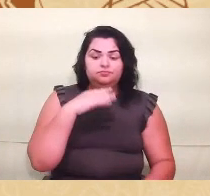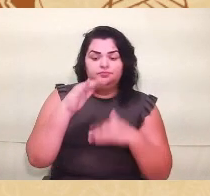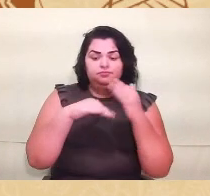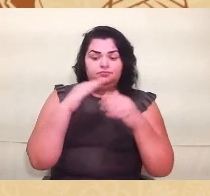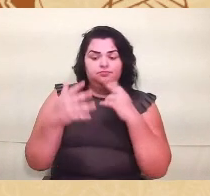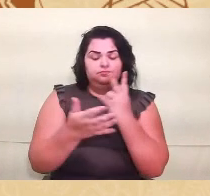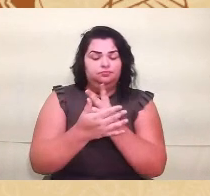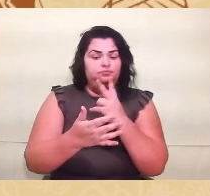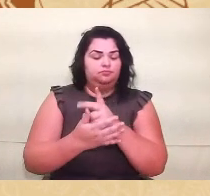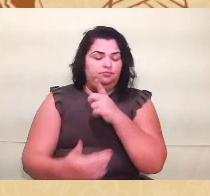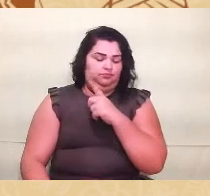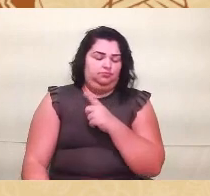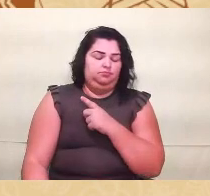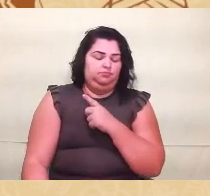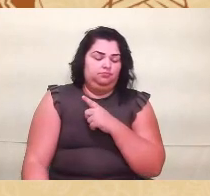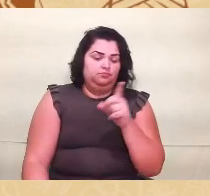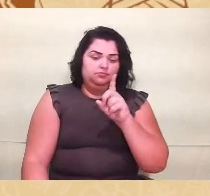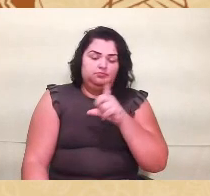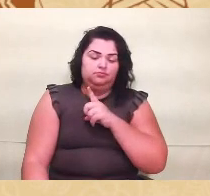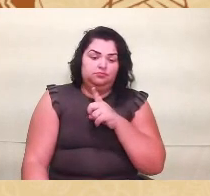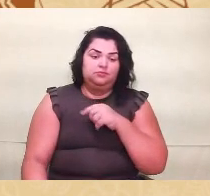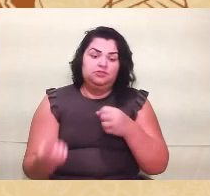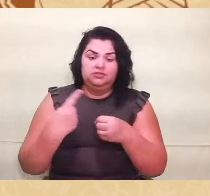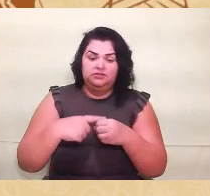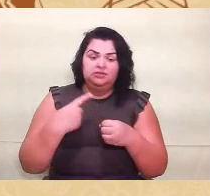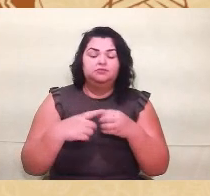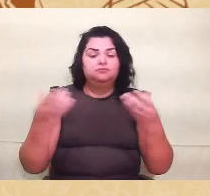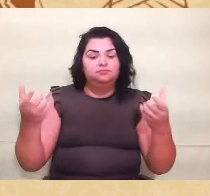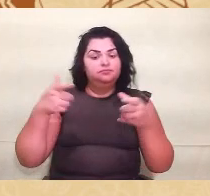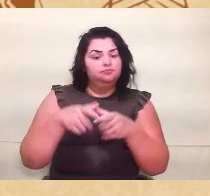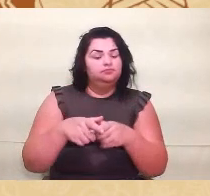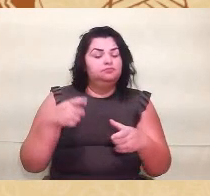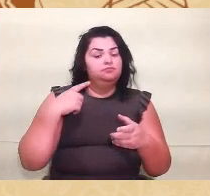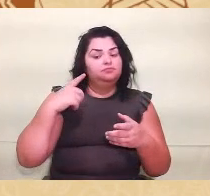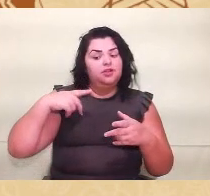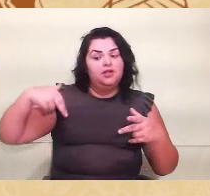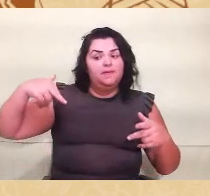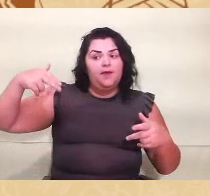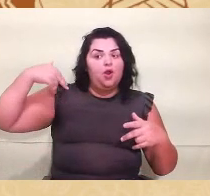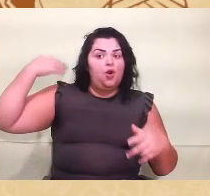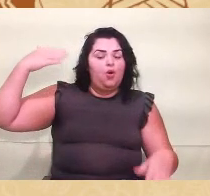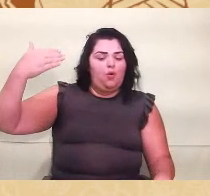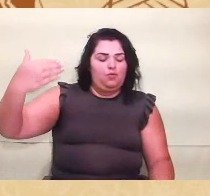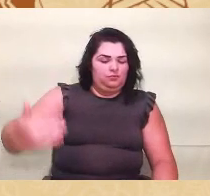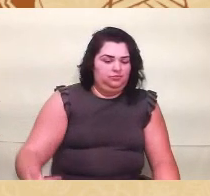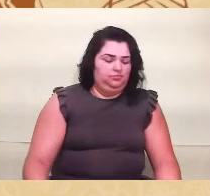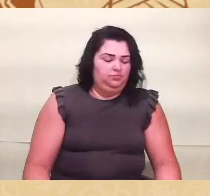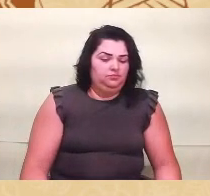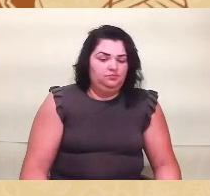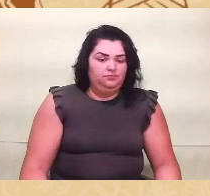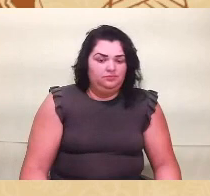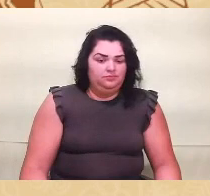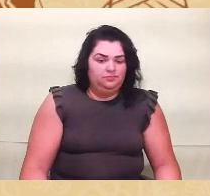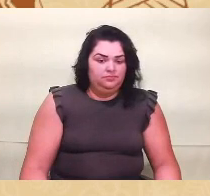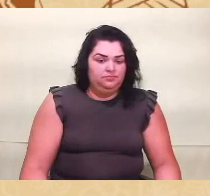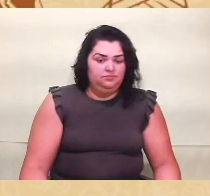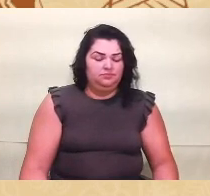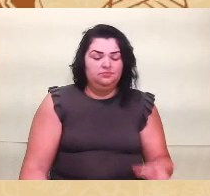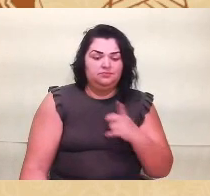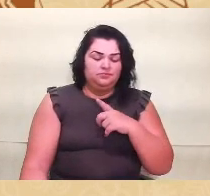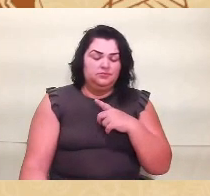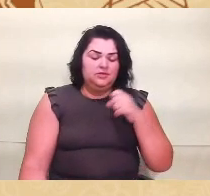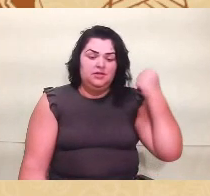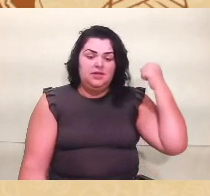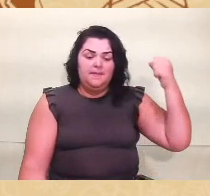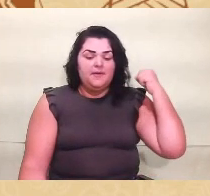não esquece dele, não. Por isso que é ancestralidade, ó. Por isso que nossos passos vêm de longe, né? A gente faz uma marcha,